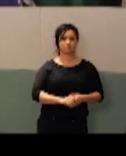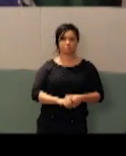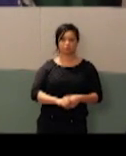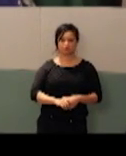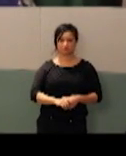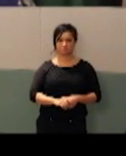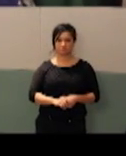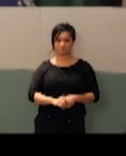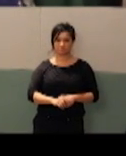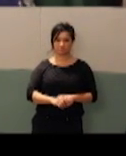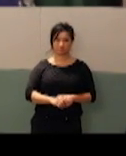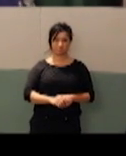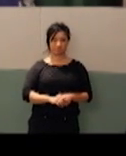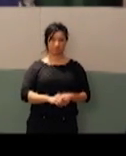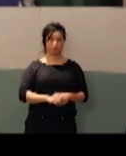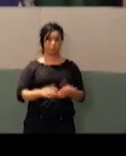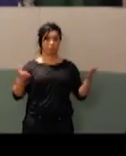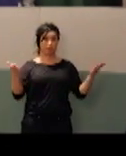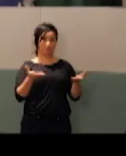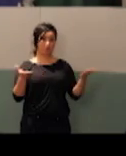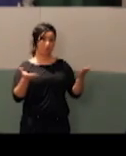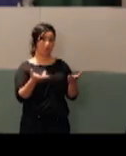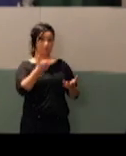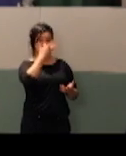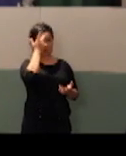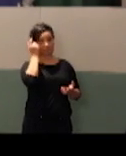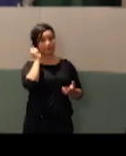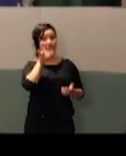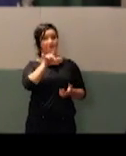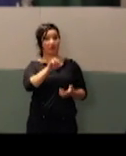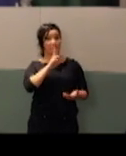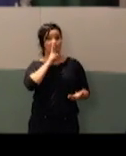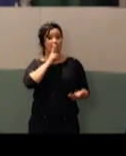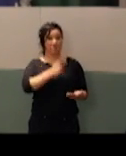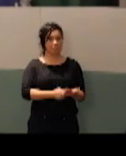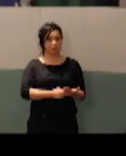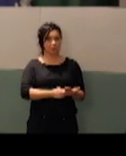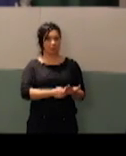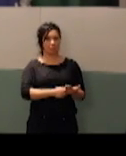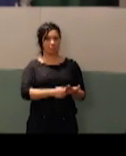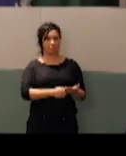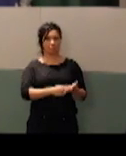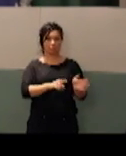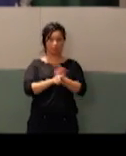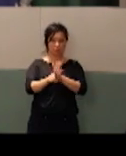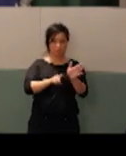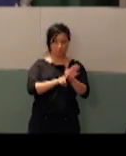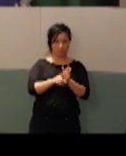O próximo candidato a responder essa pergunta é o candidato Arruda.